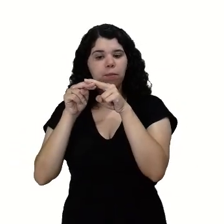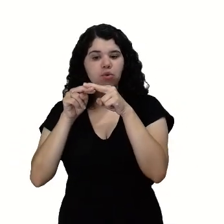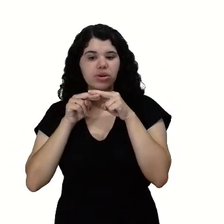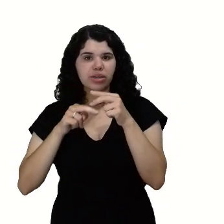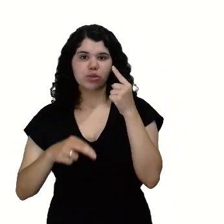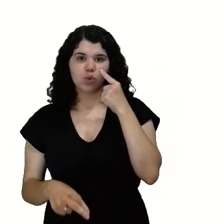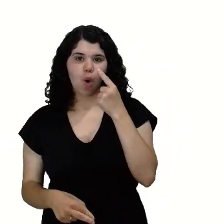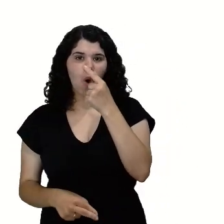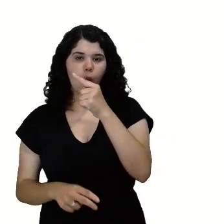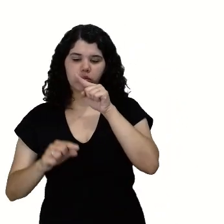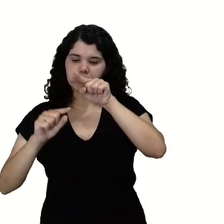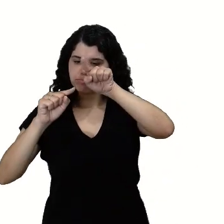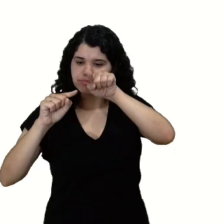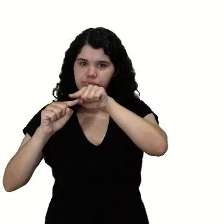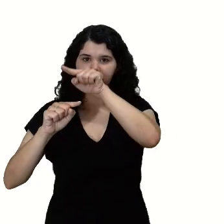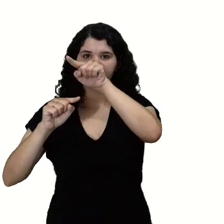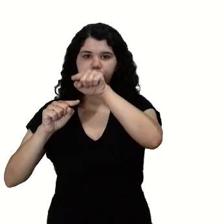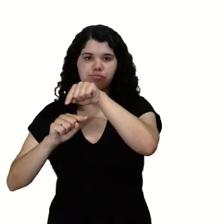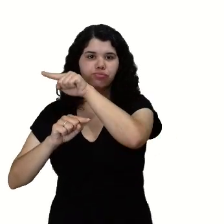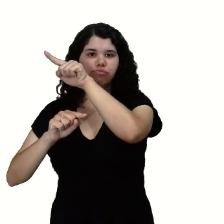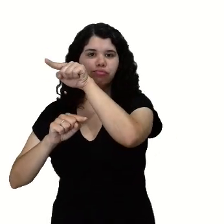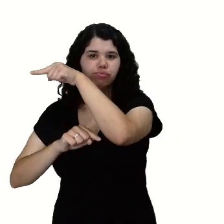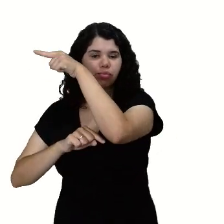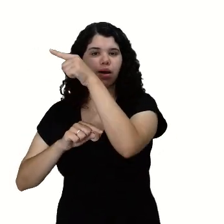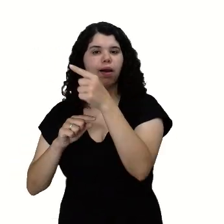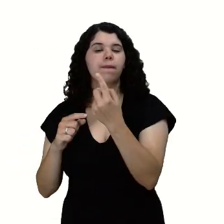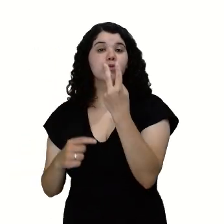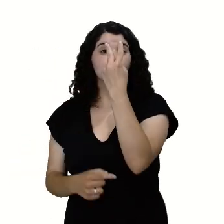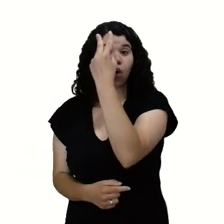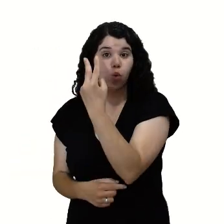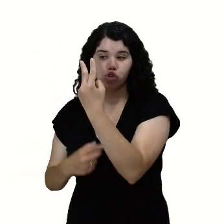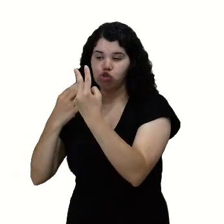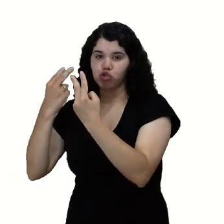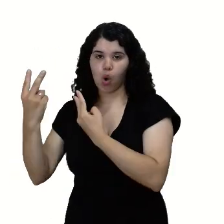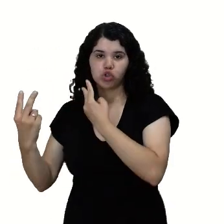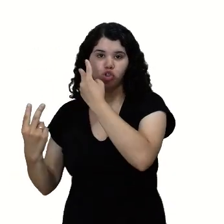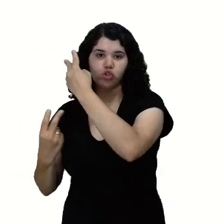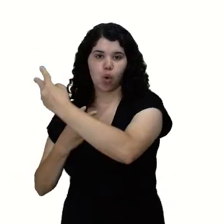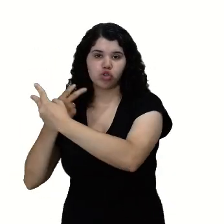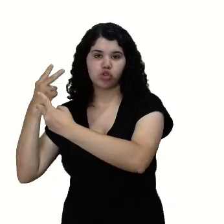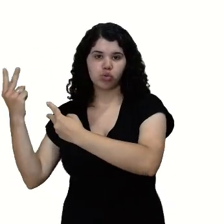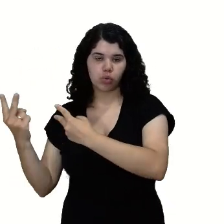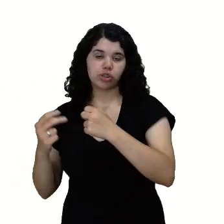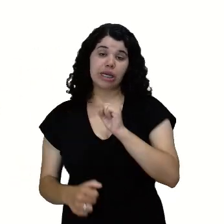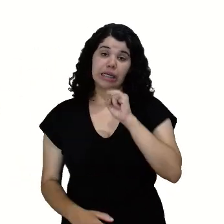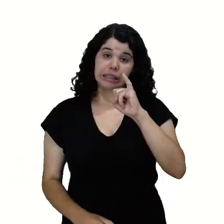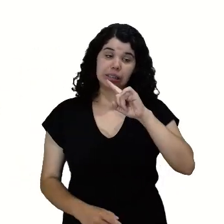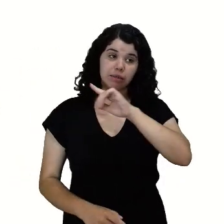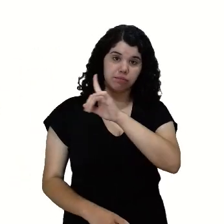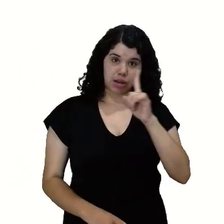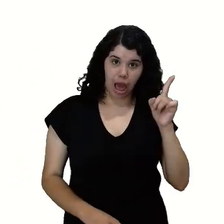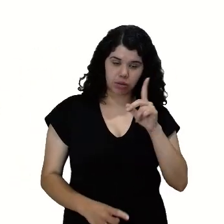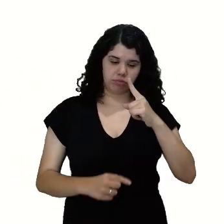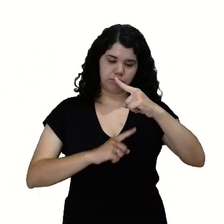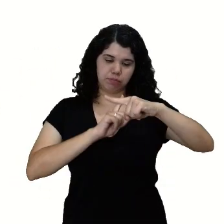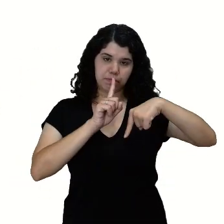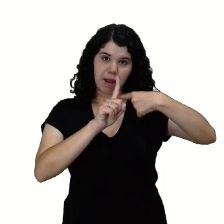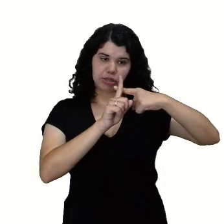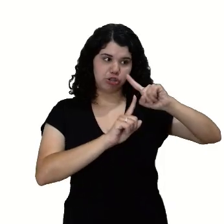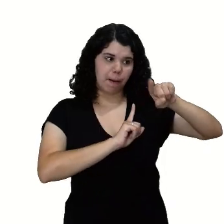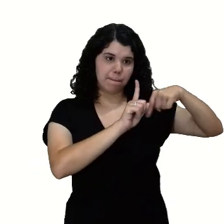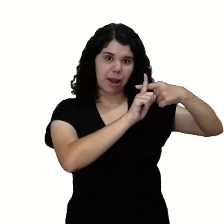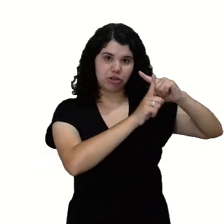aí, de um ponto a outro, você tem 2, se for para o lado positivo, mais 2, se for para o lado